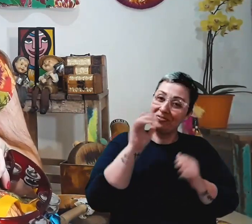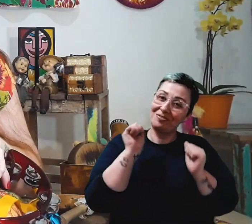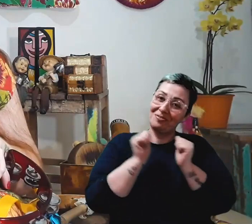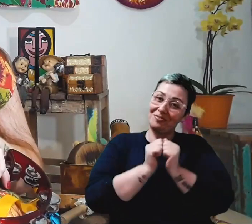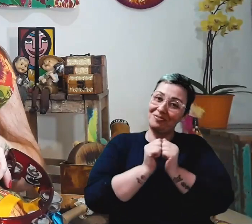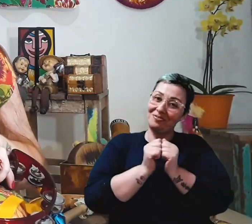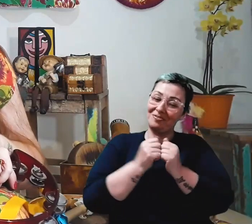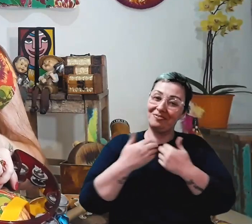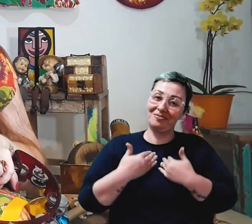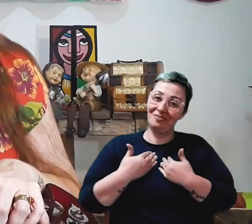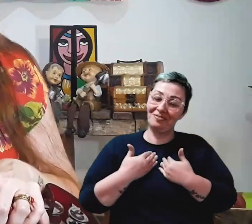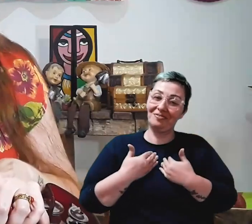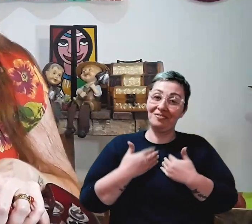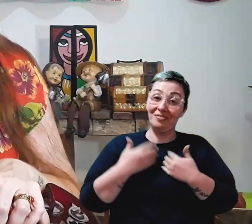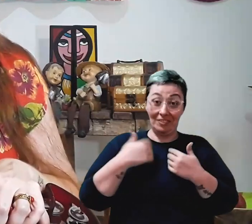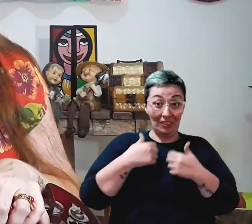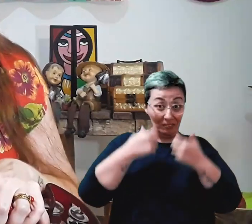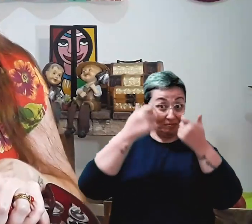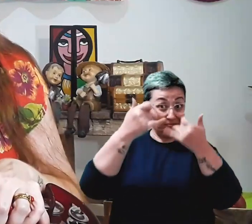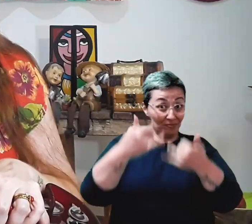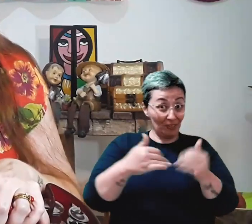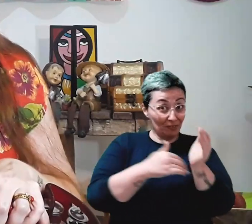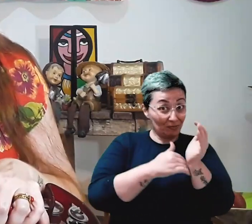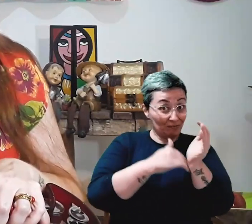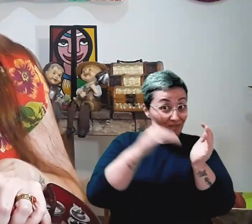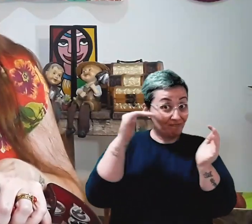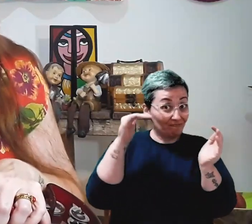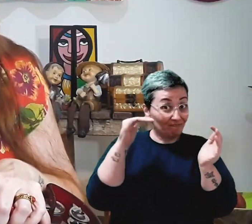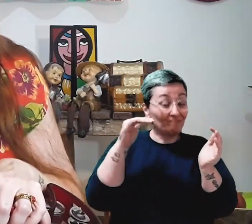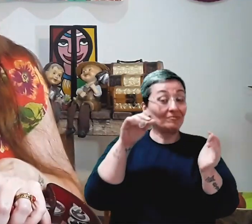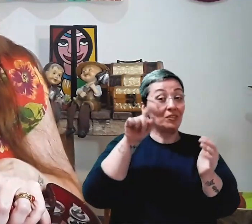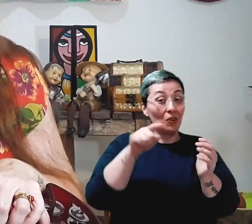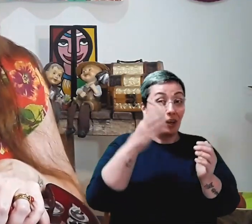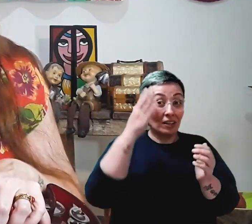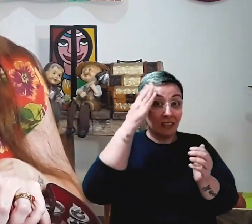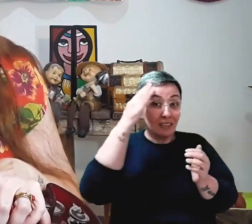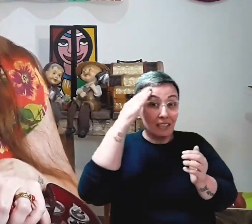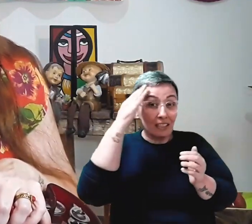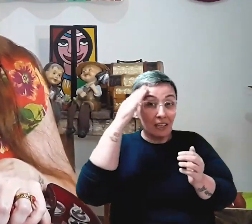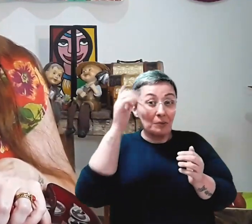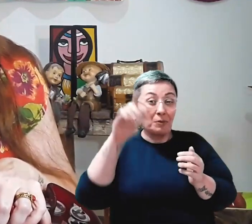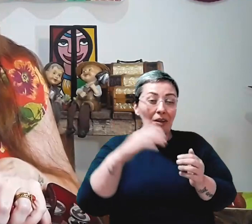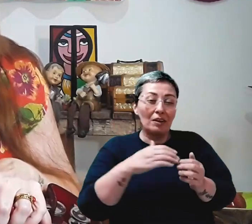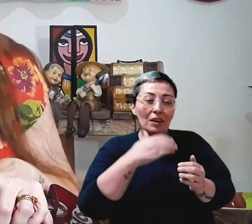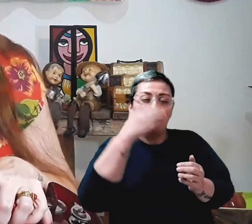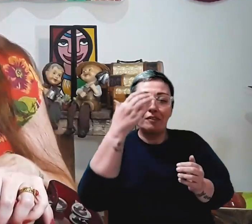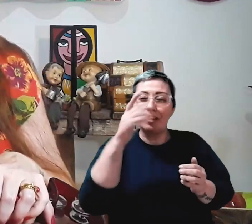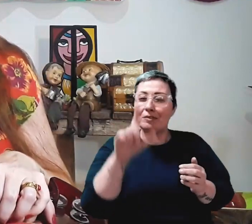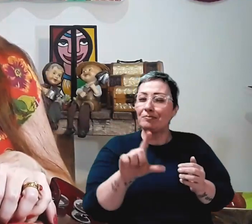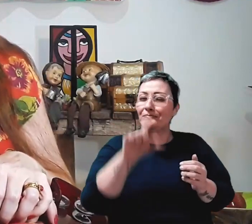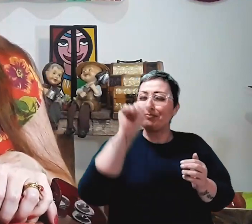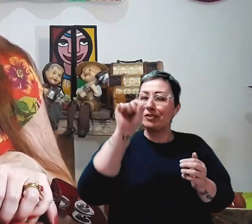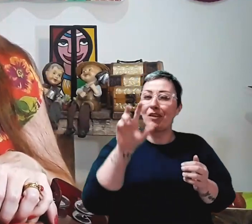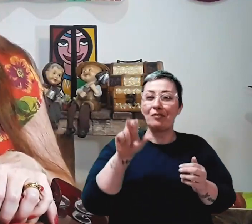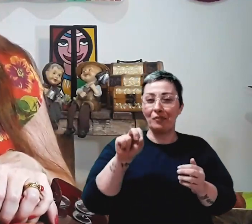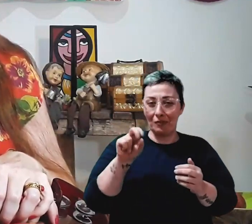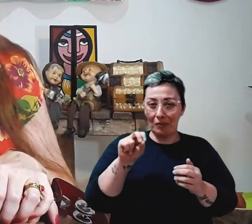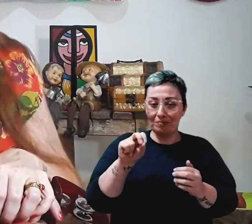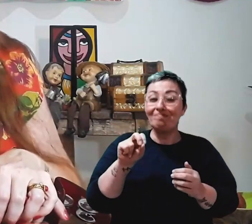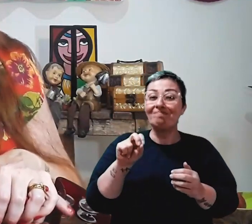comigo. E eu vou contar para vocês um segredo. Sabe qual era a fruta preferida da minha avó?